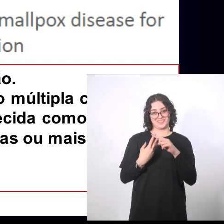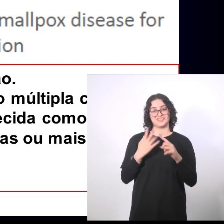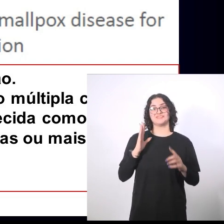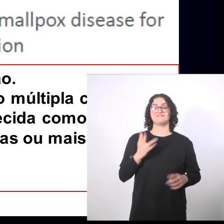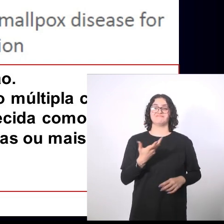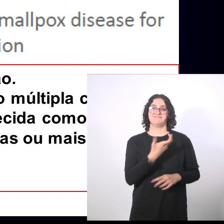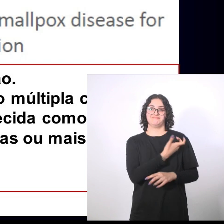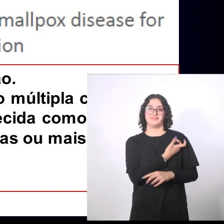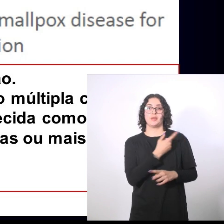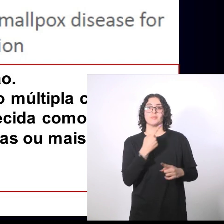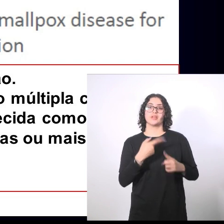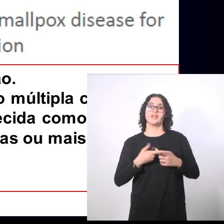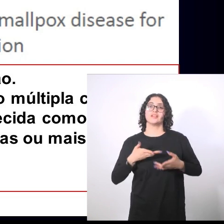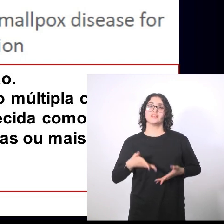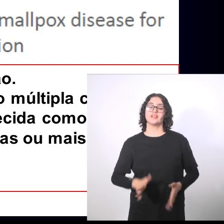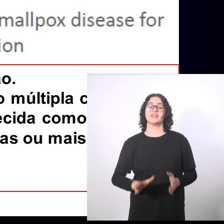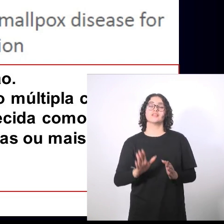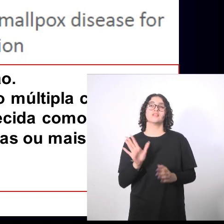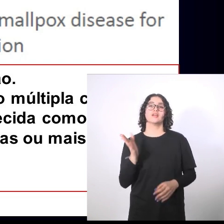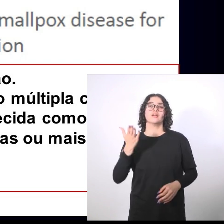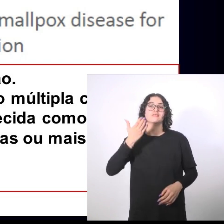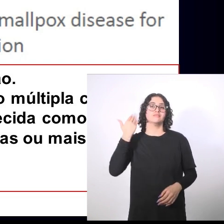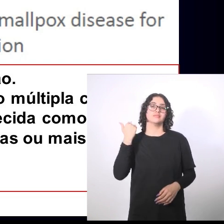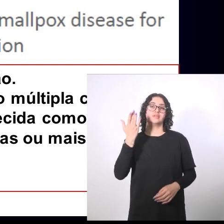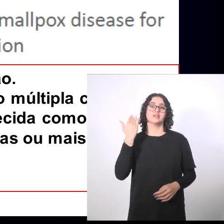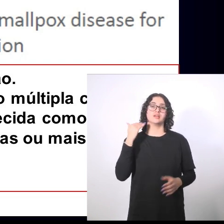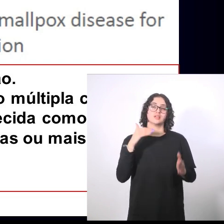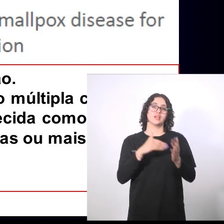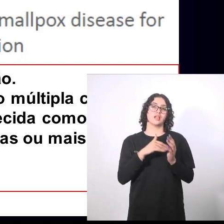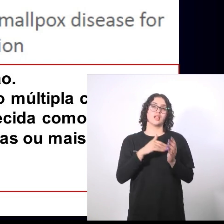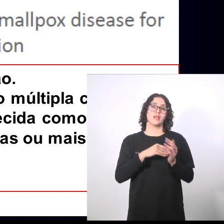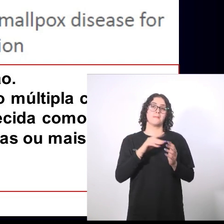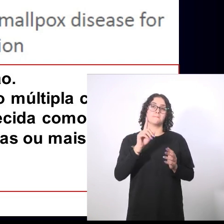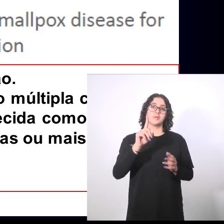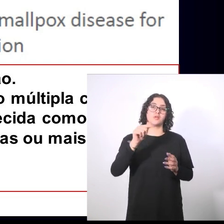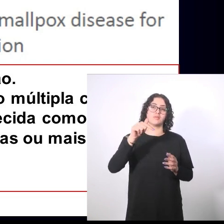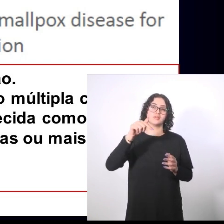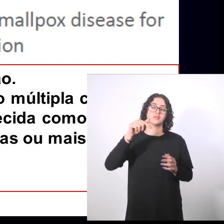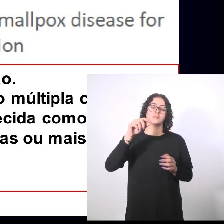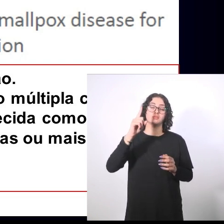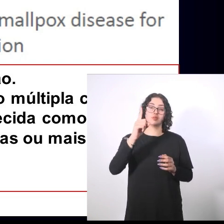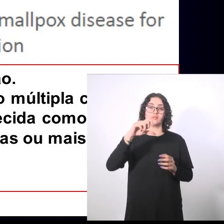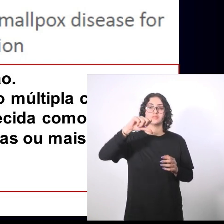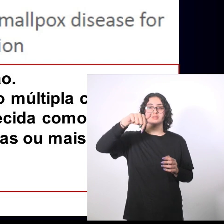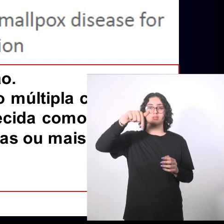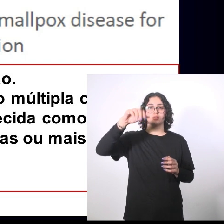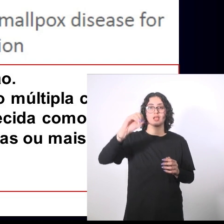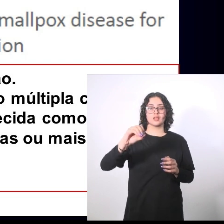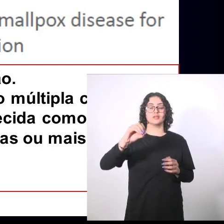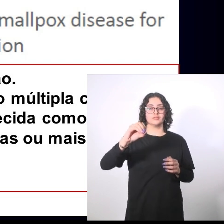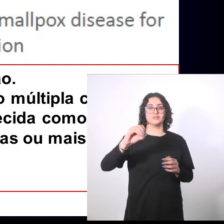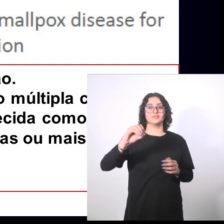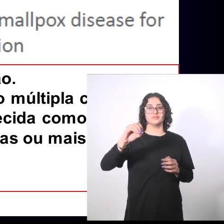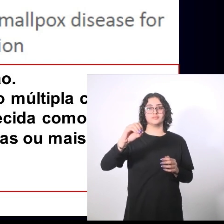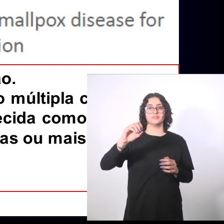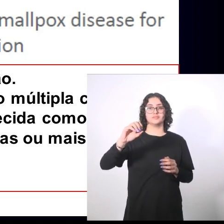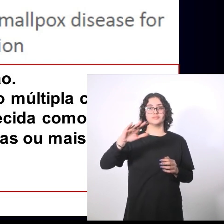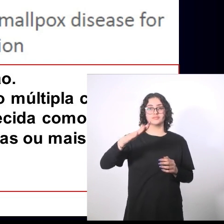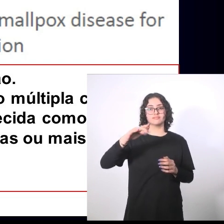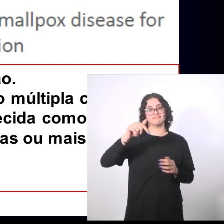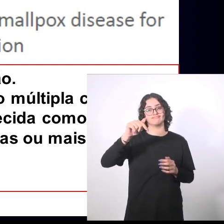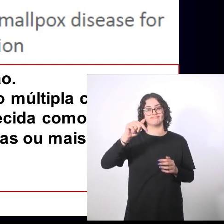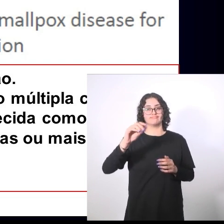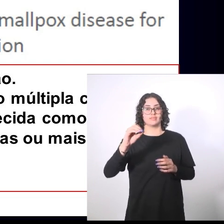vacina, né, porque nasceram, vamos dizer, aí até a década de 70, mais ou menos. Então, a partir do final da década